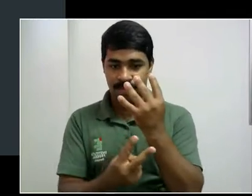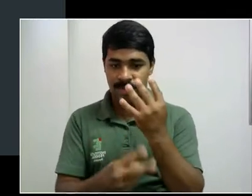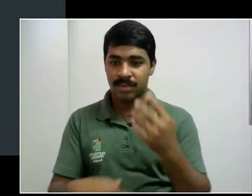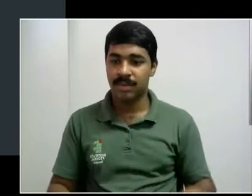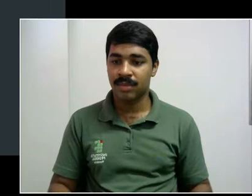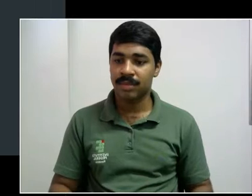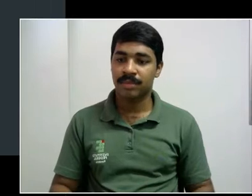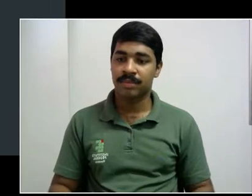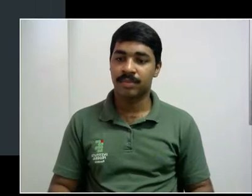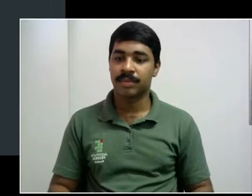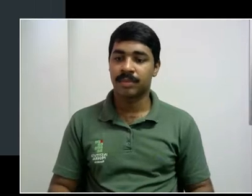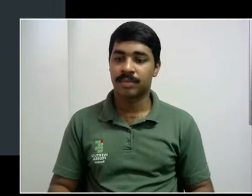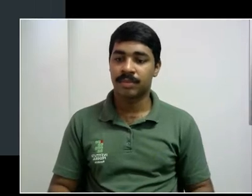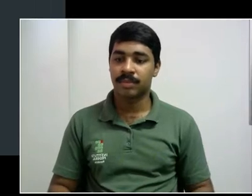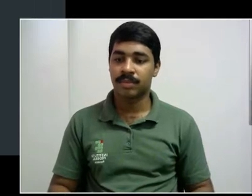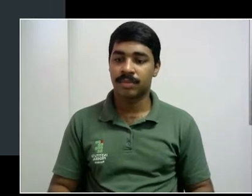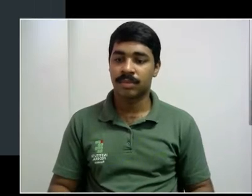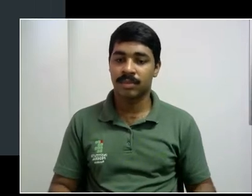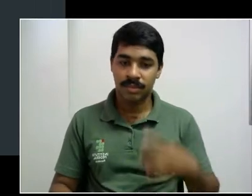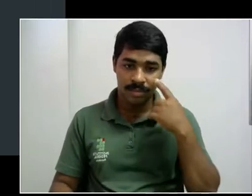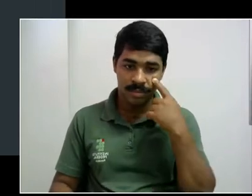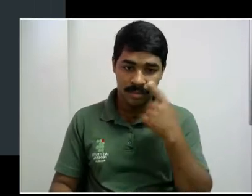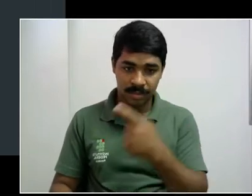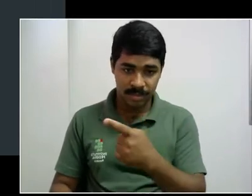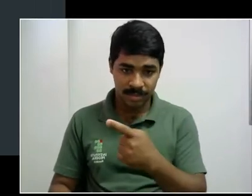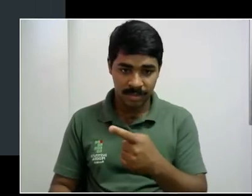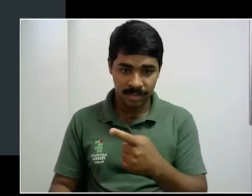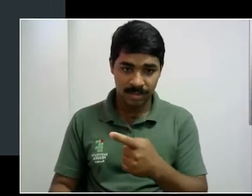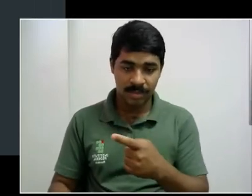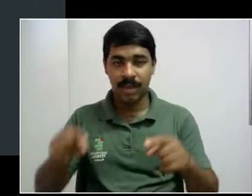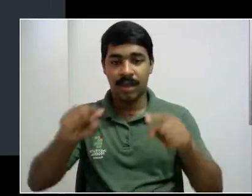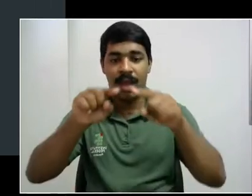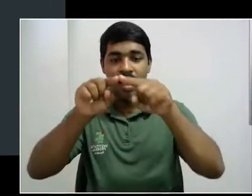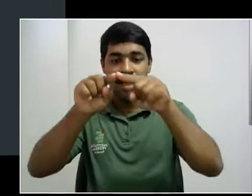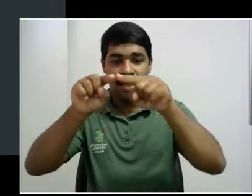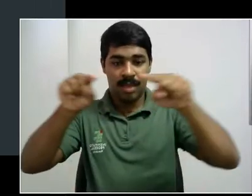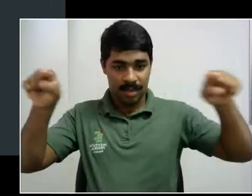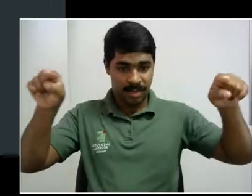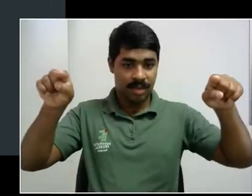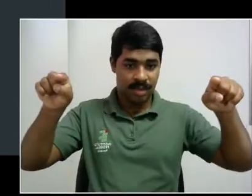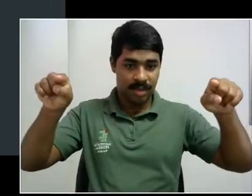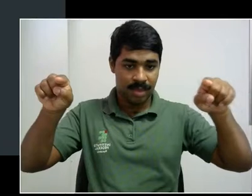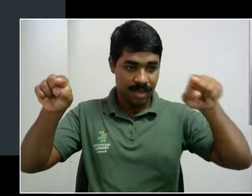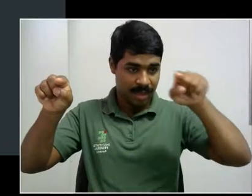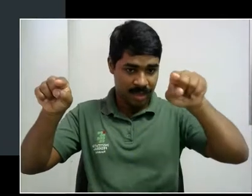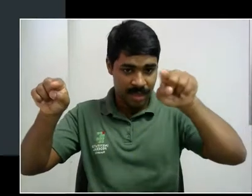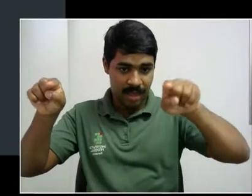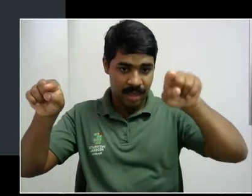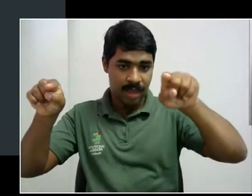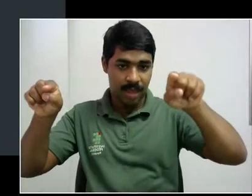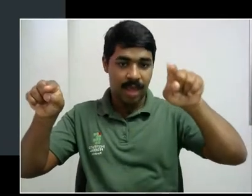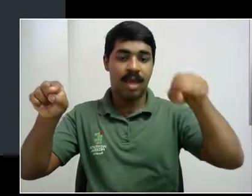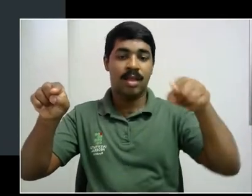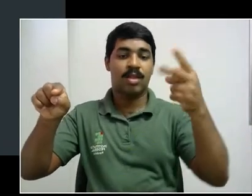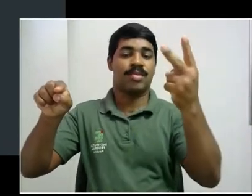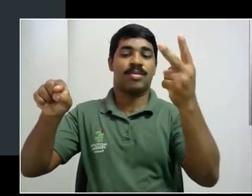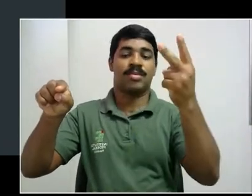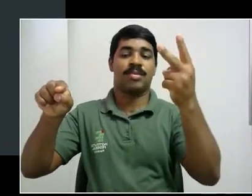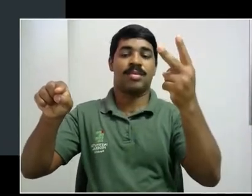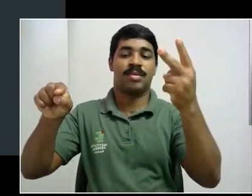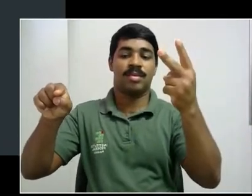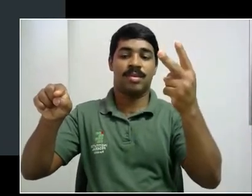ela corta o eixo x no ponto x igual a 2. Tá? Então, o ponto que a